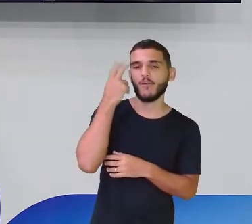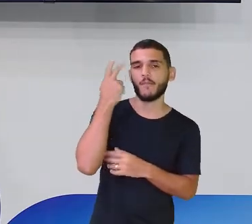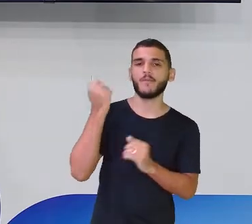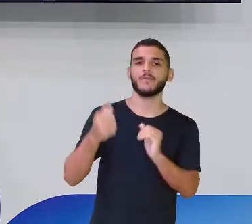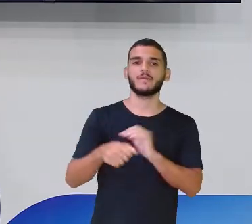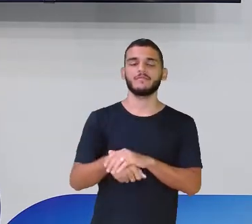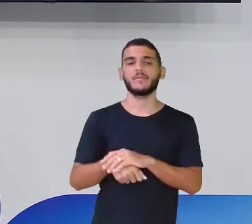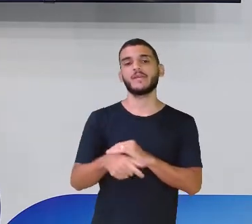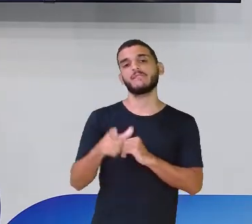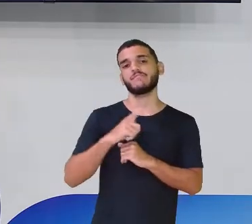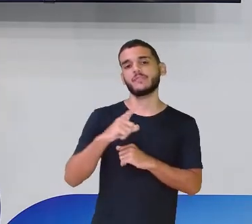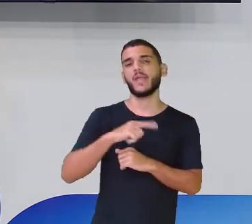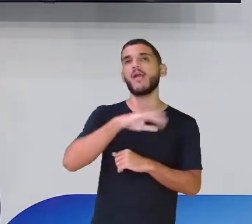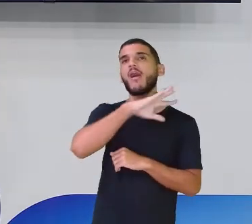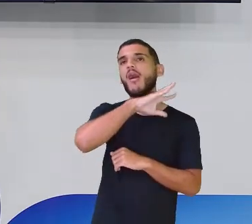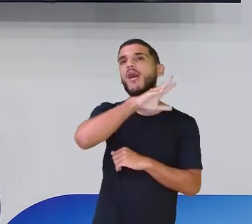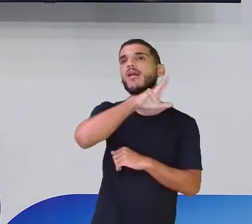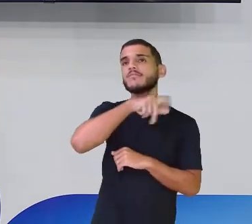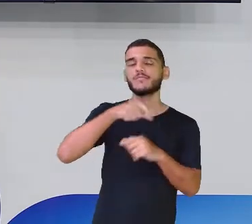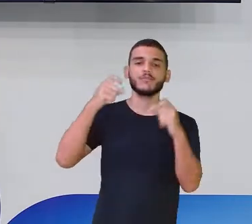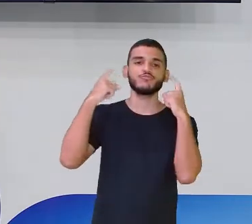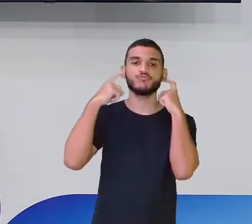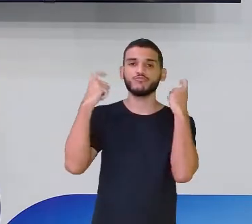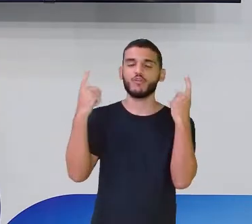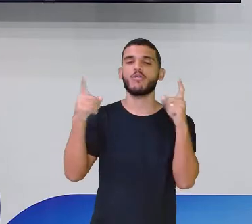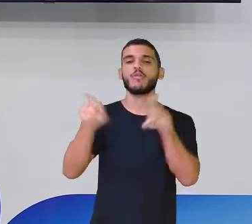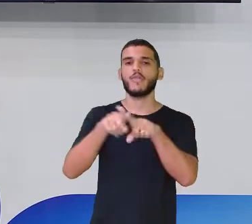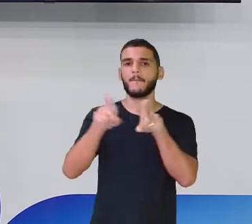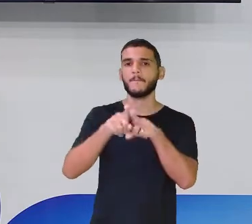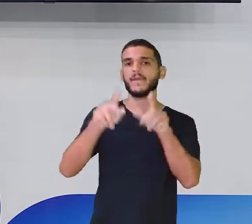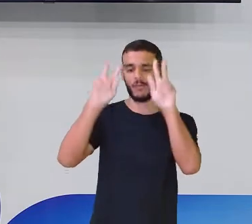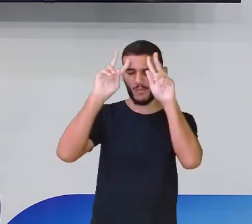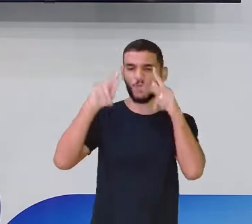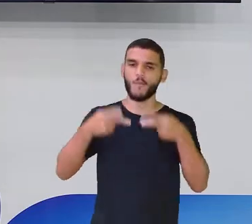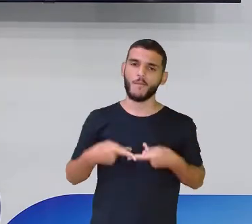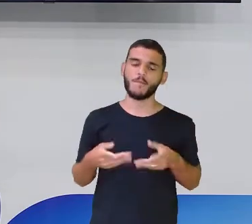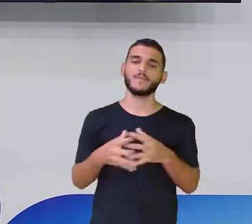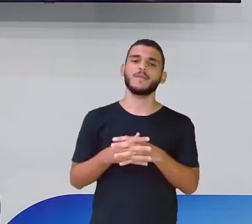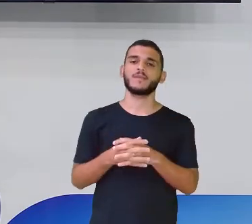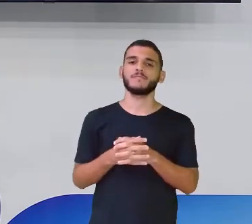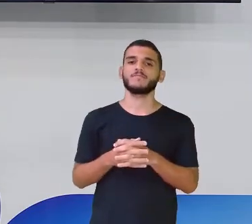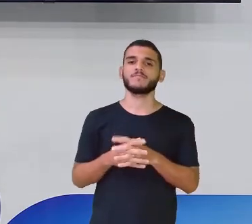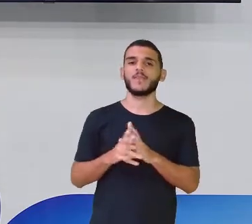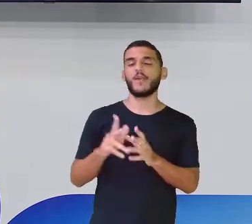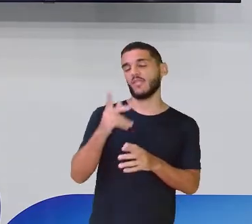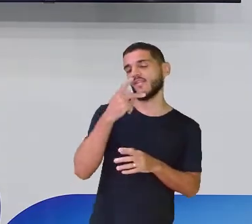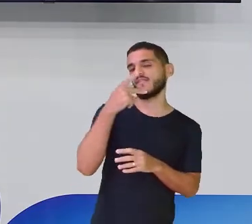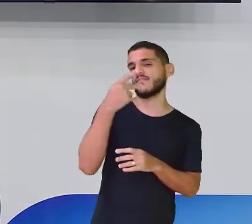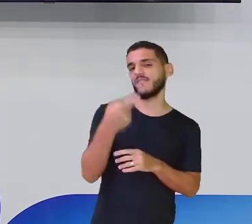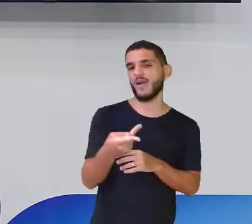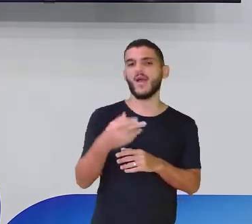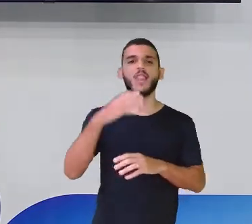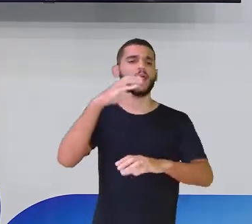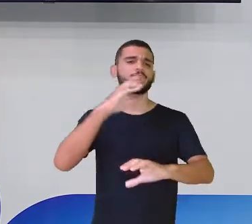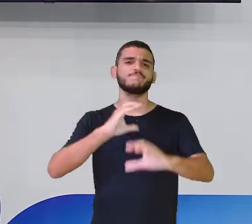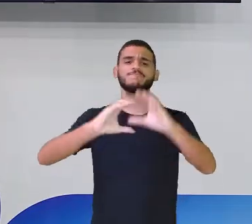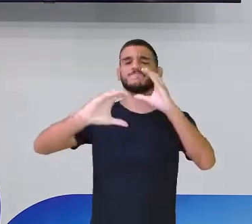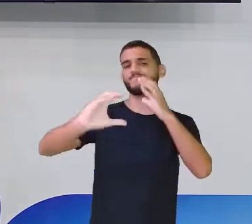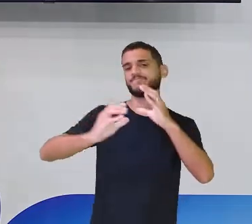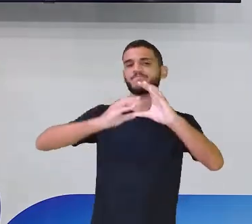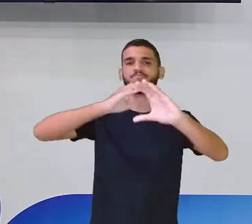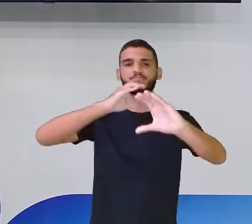animais, né? Incluindo o ser humano. Quando a gente fala, né, gente? Quando a gente canta,